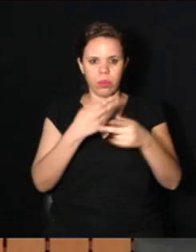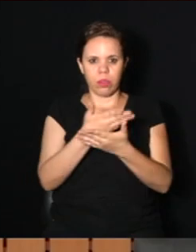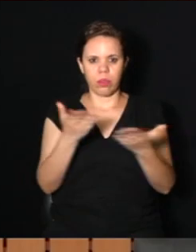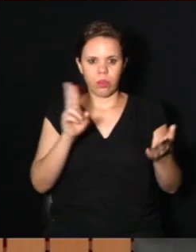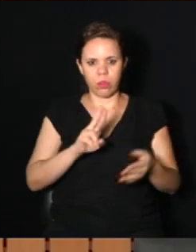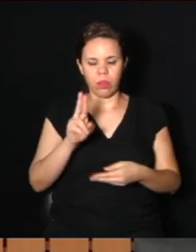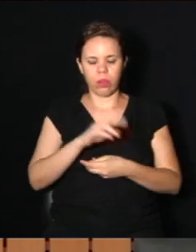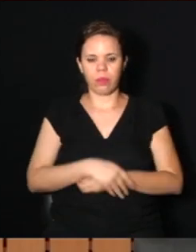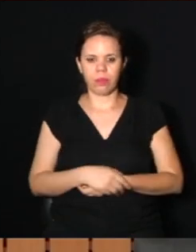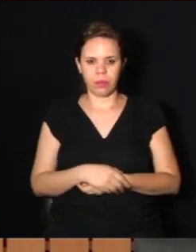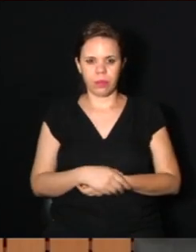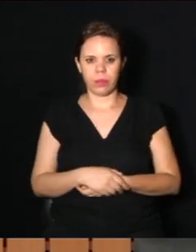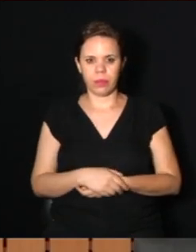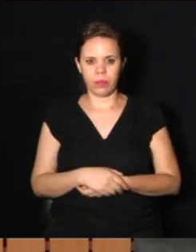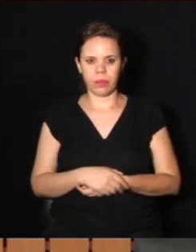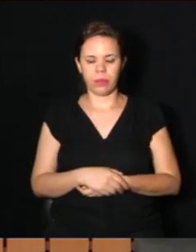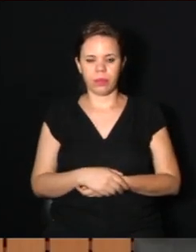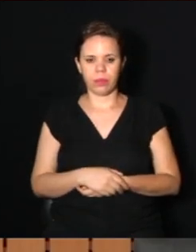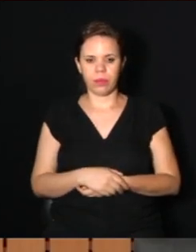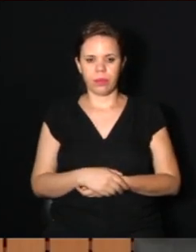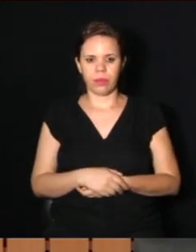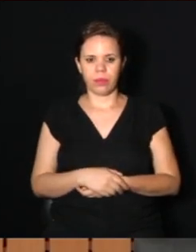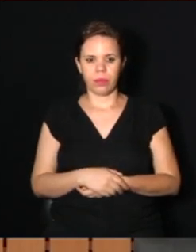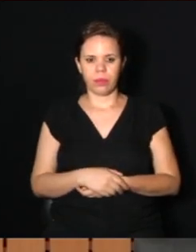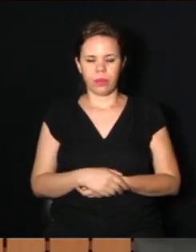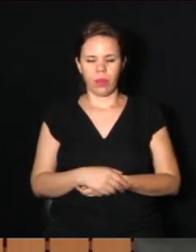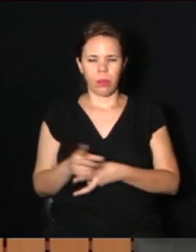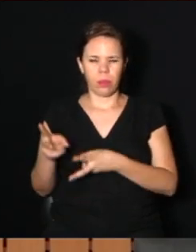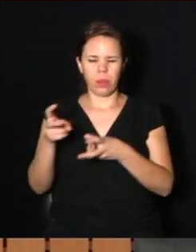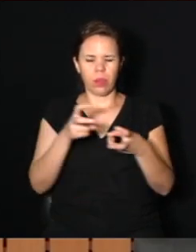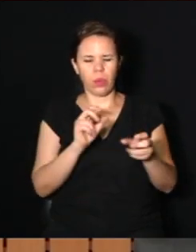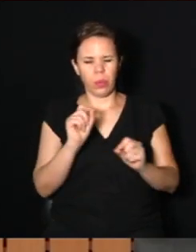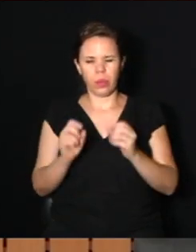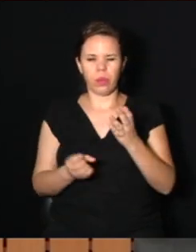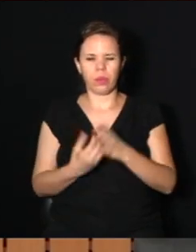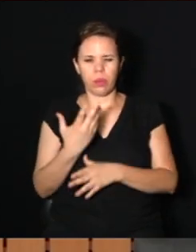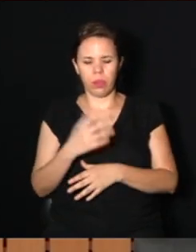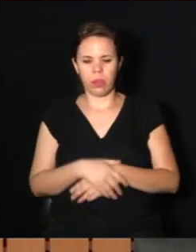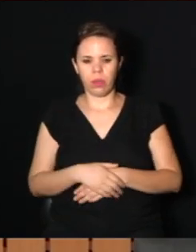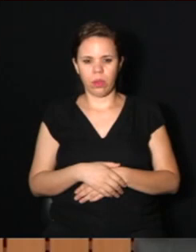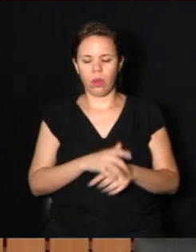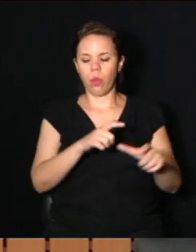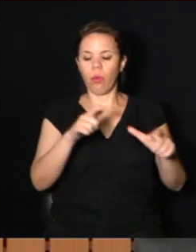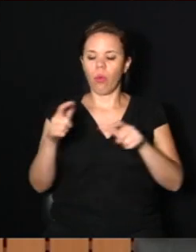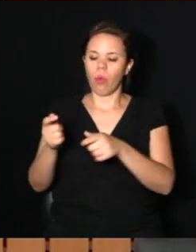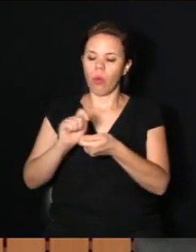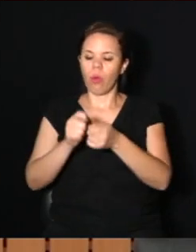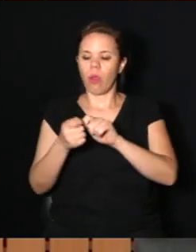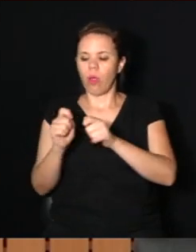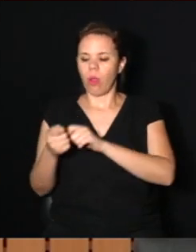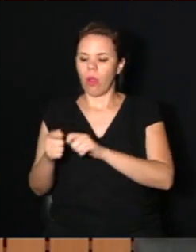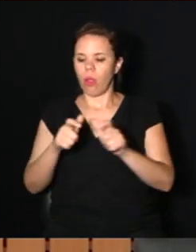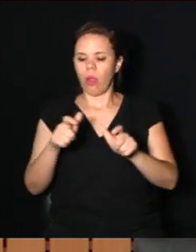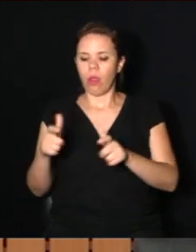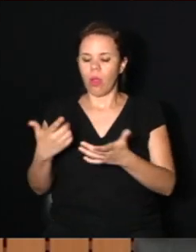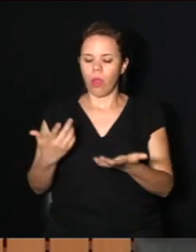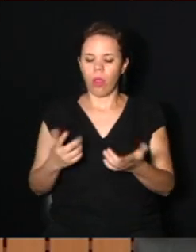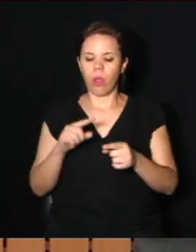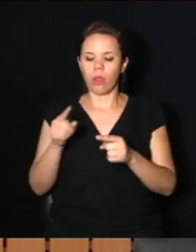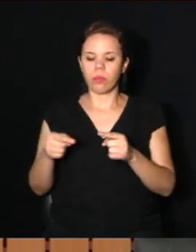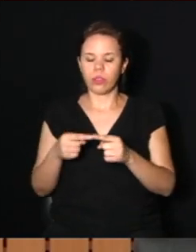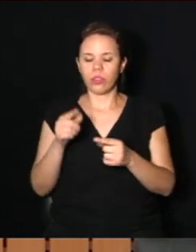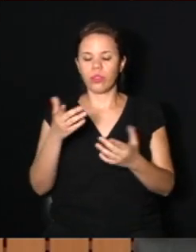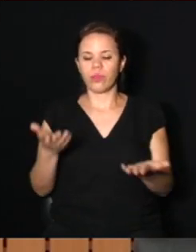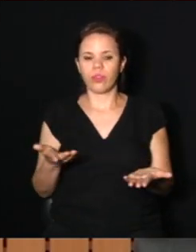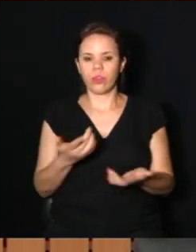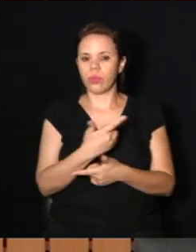usuária. E uma das perspectivas que a gente tem observado, primeiro, né, quando a gente fala do espaço adequado e físico, a gente tem que dizer objetivamente que